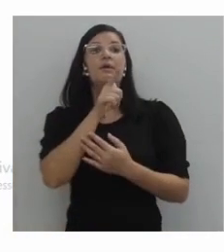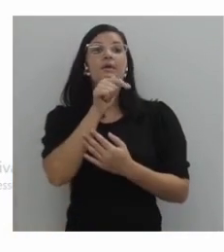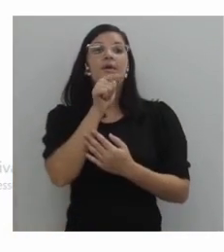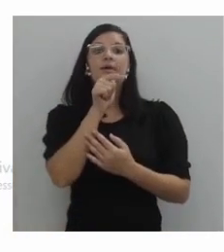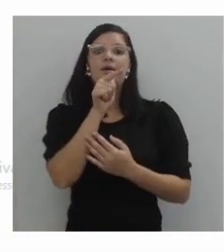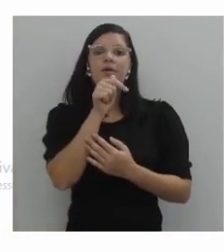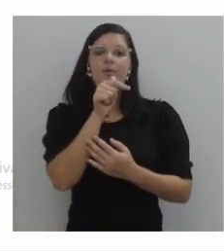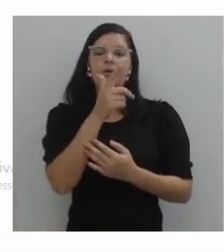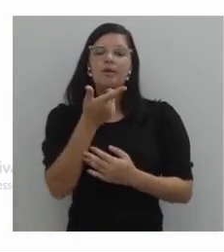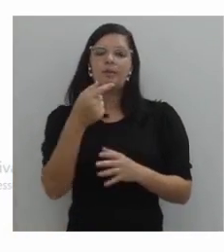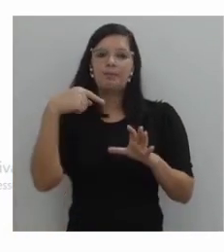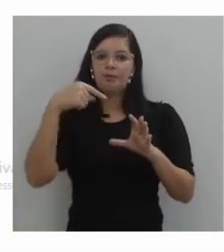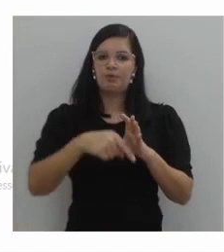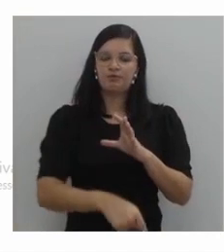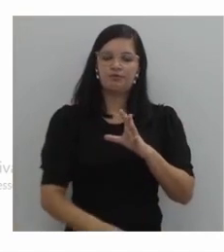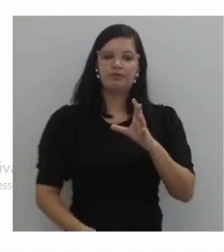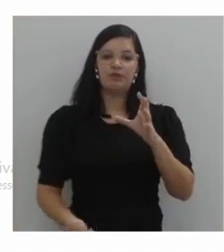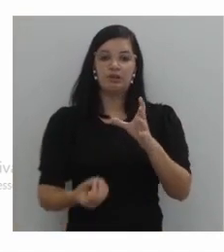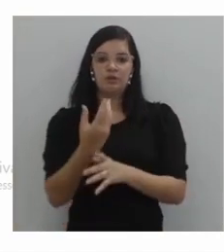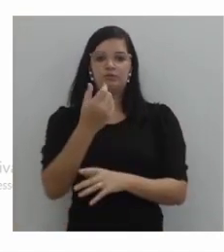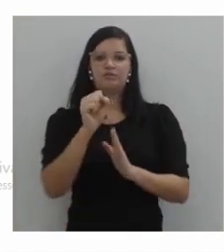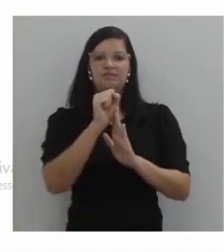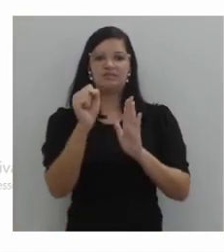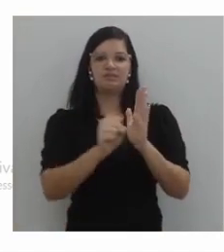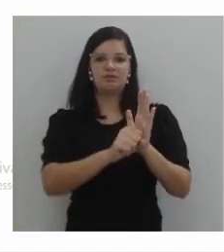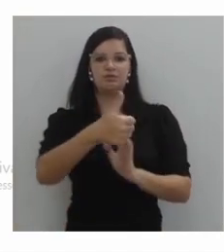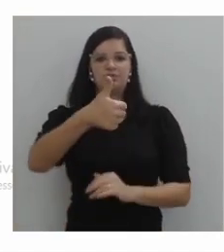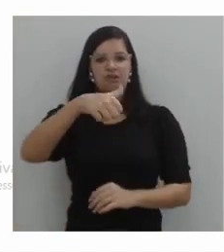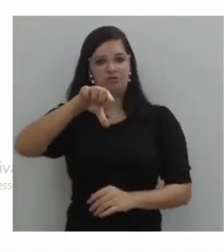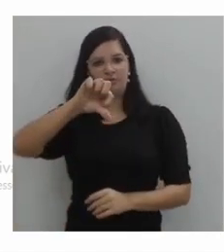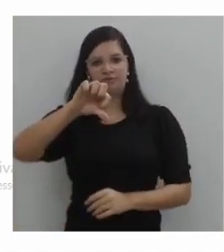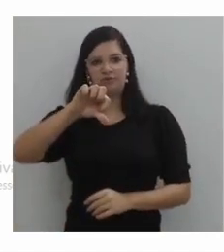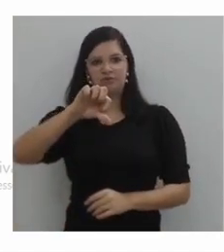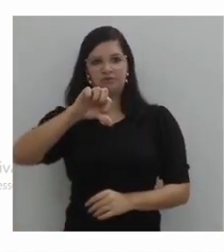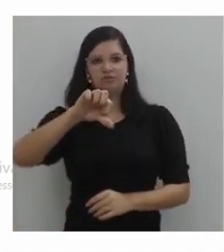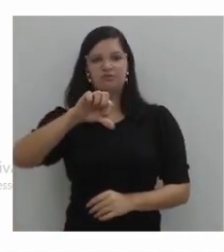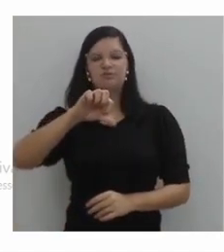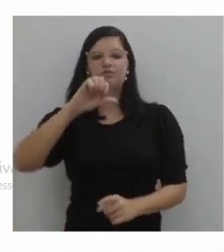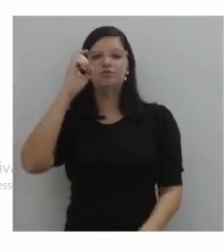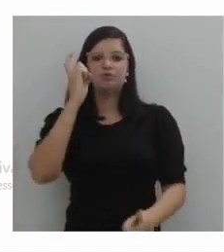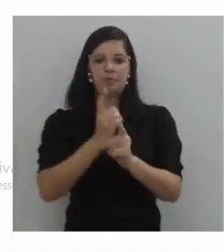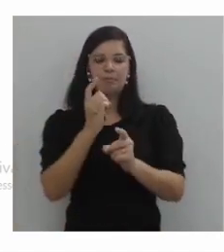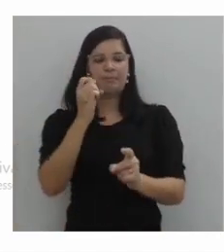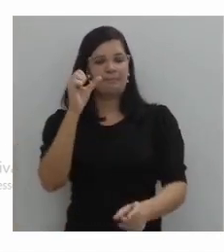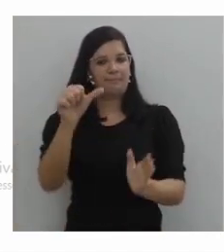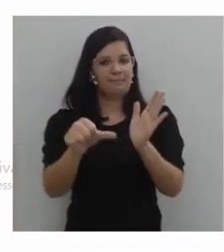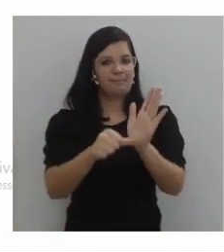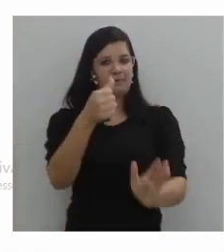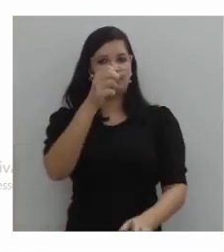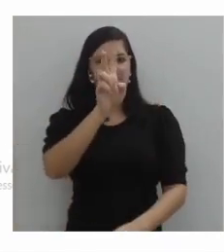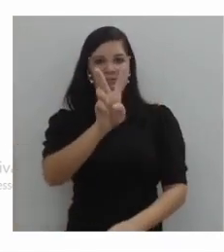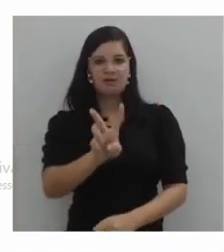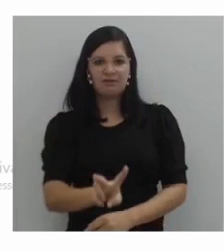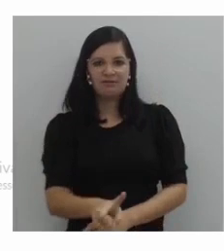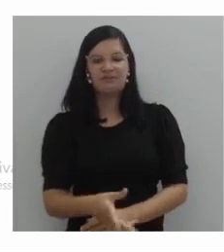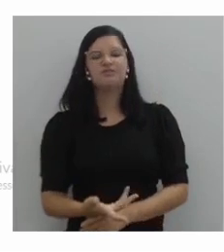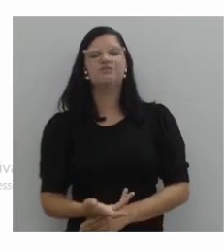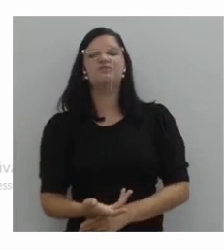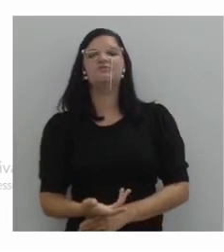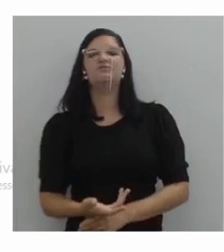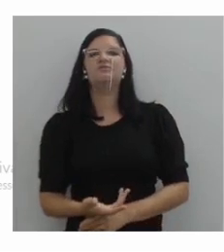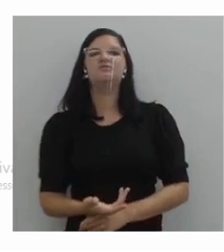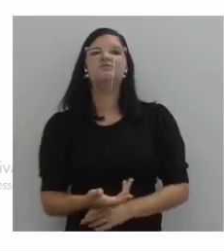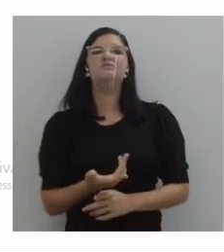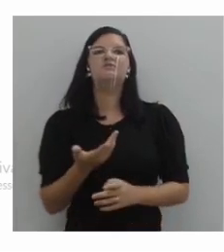aquífero ele existe desde o século XIX, tá? Quando ele soube da sua... Quando existiu